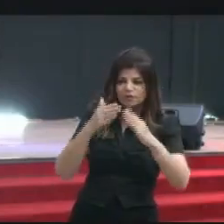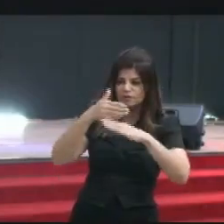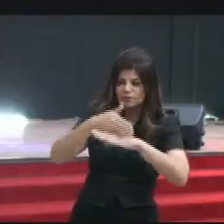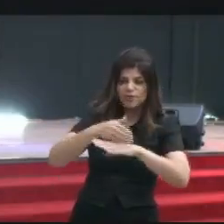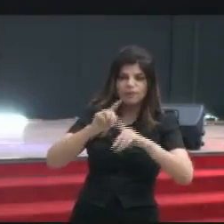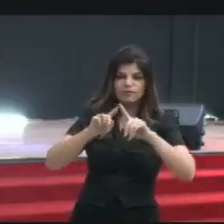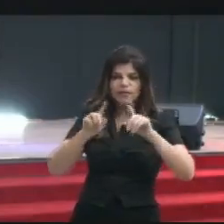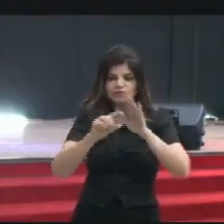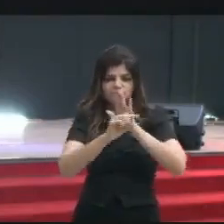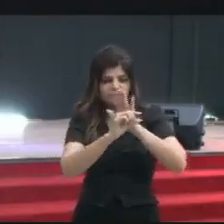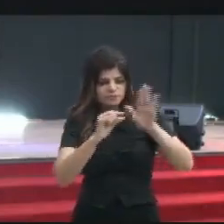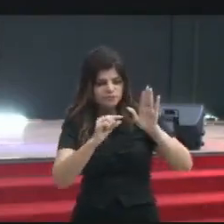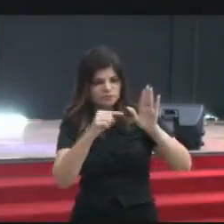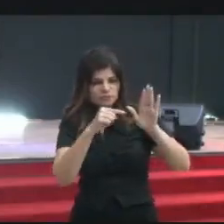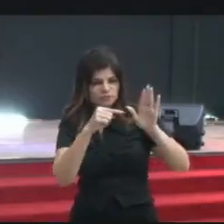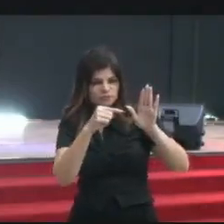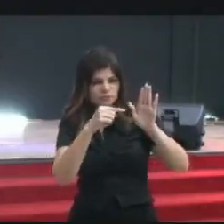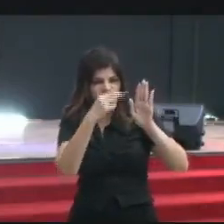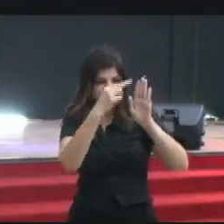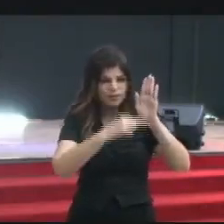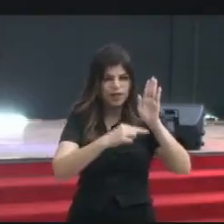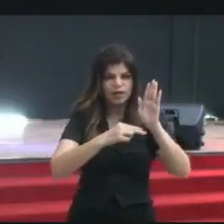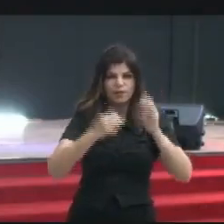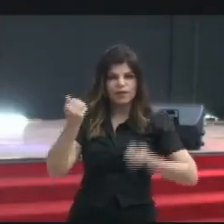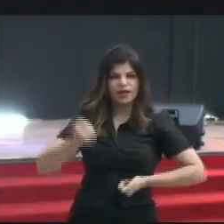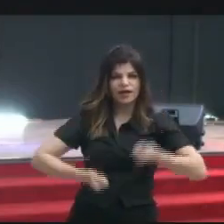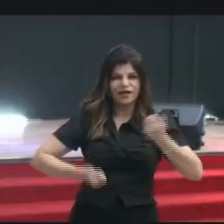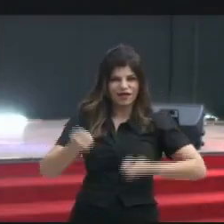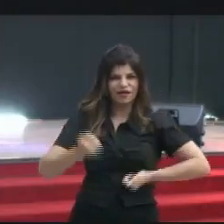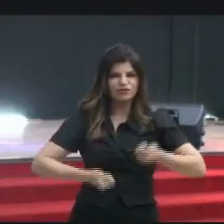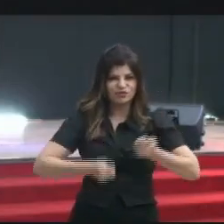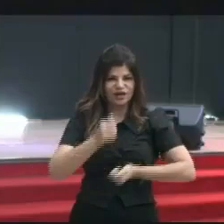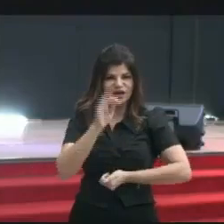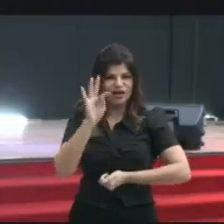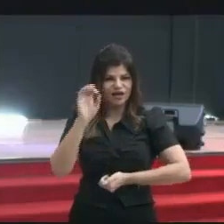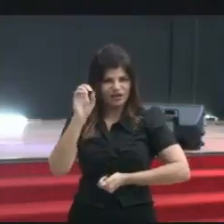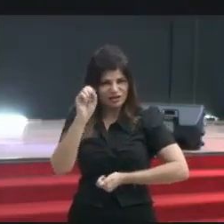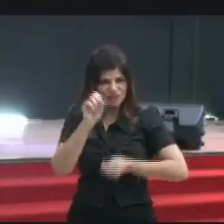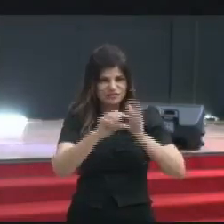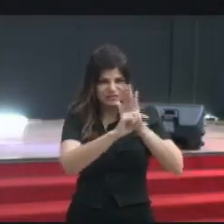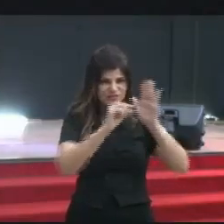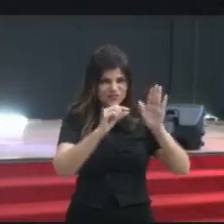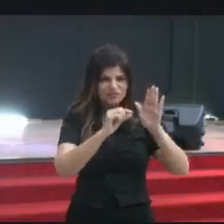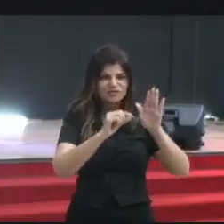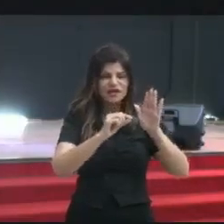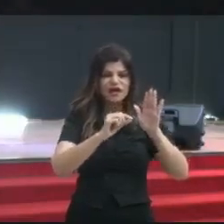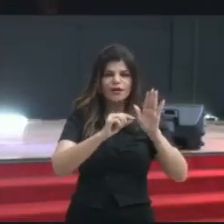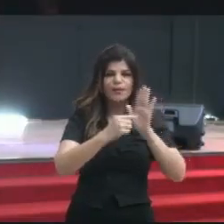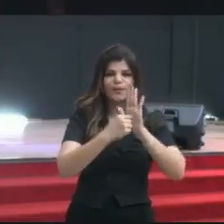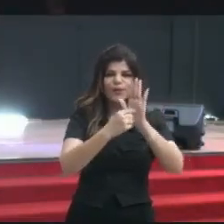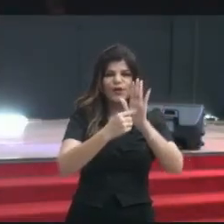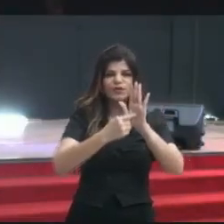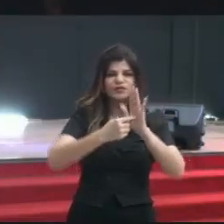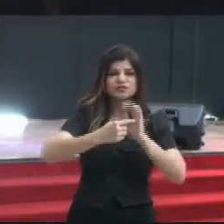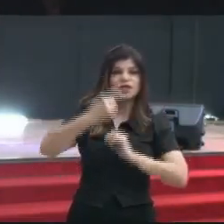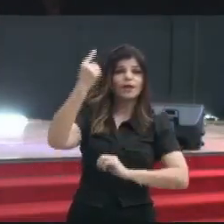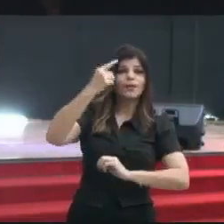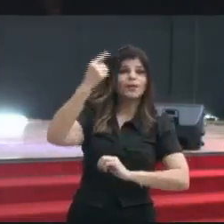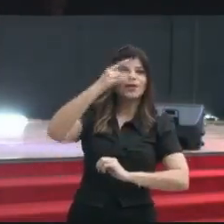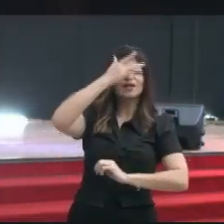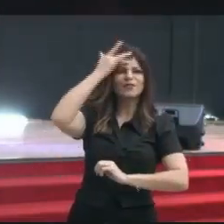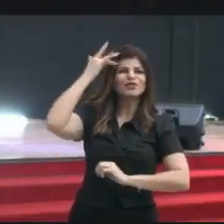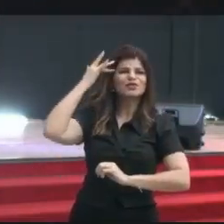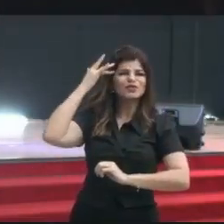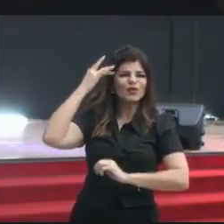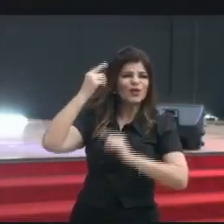este versículo que lemos, e o livro de Atos dos Apóstolos, ele nos mostra que os primeiros